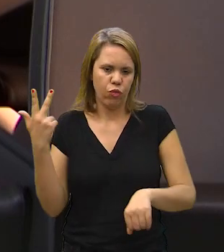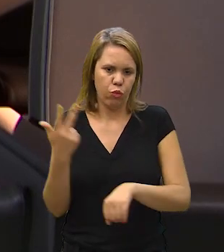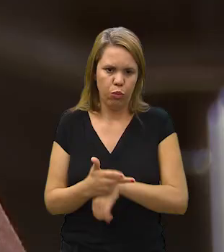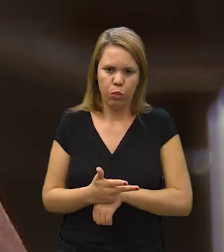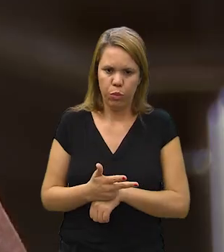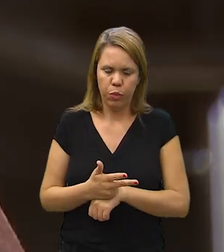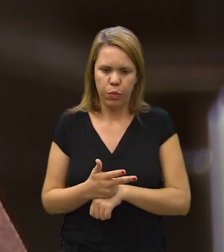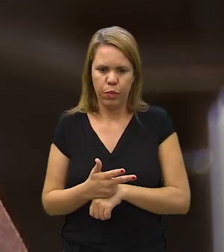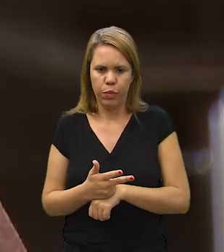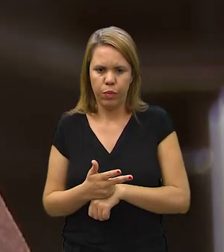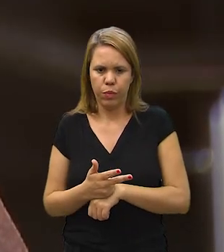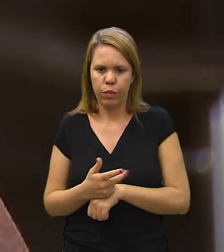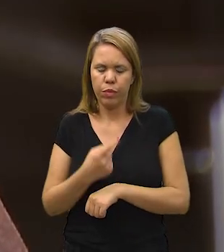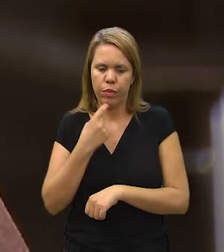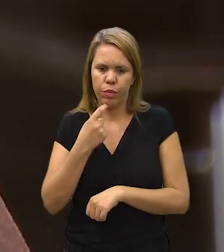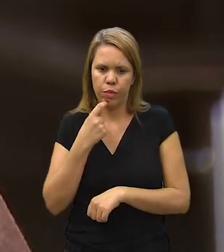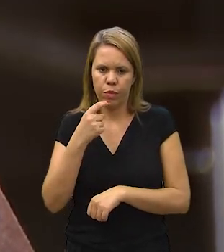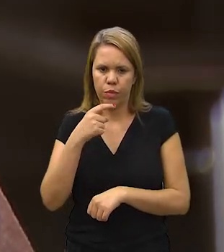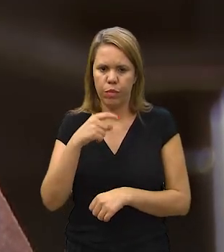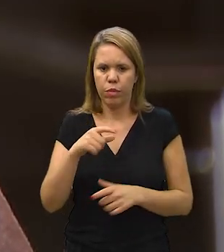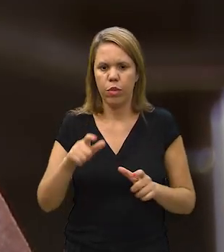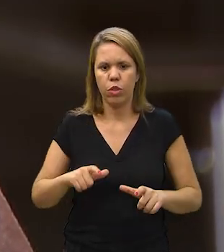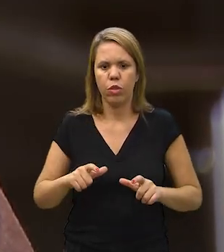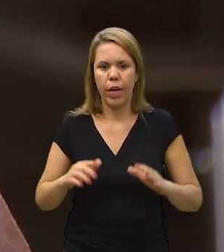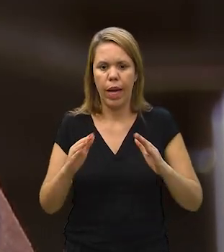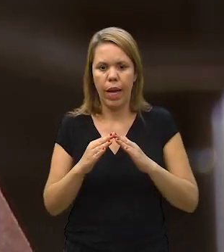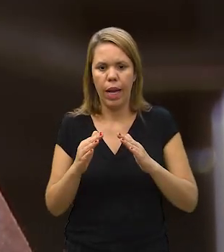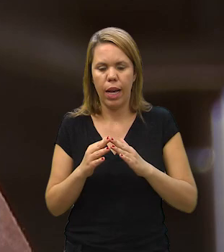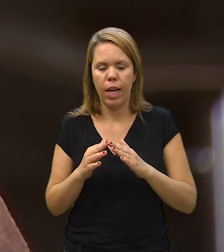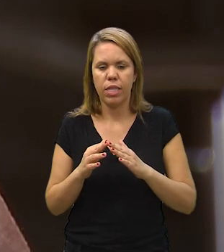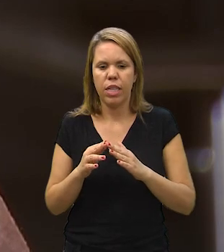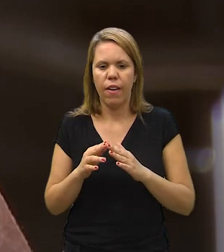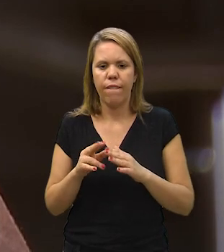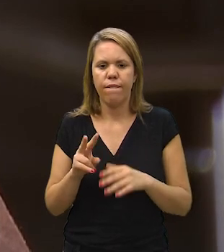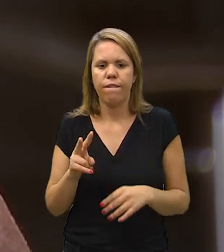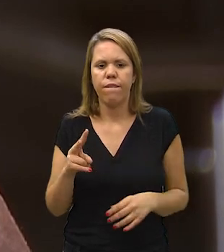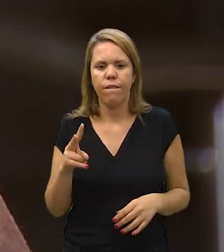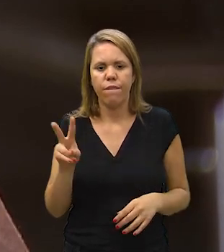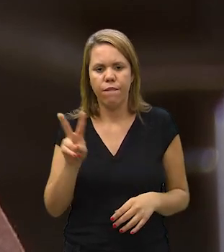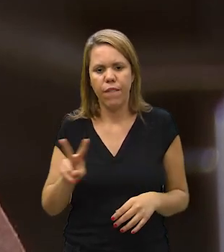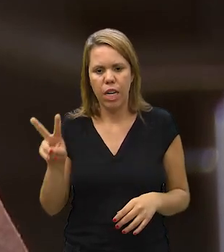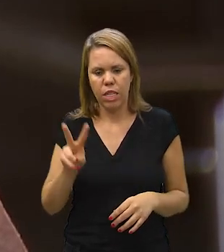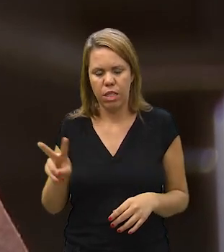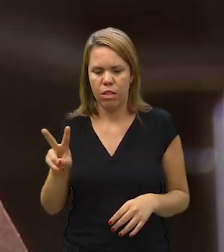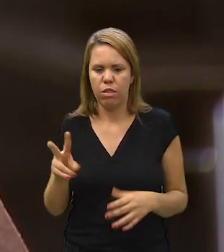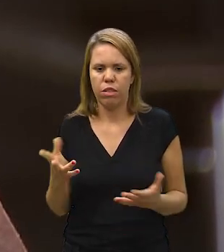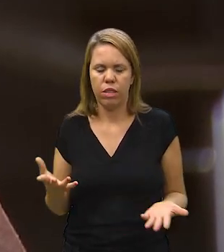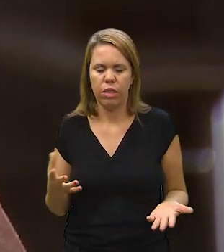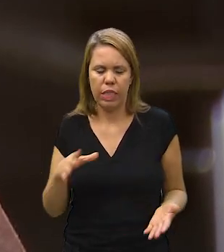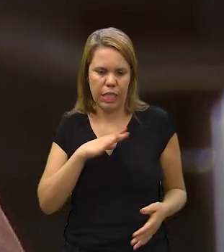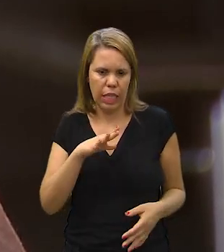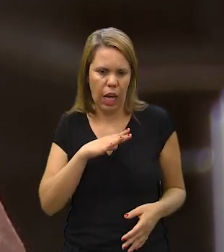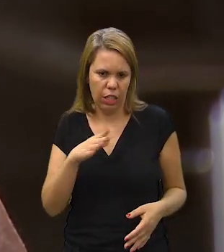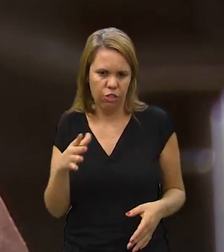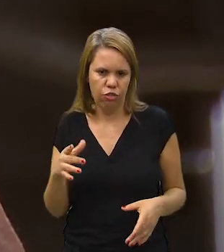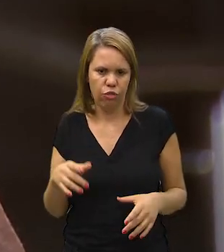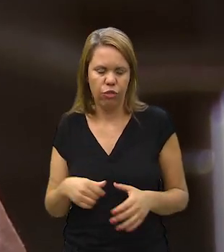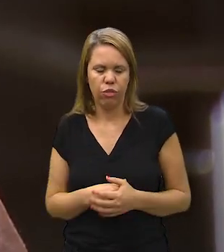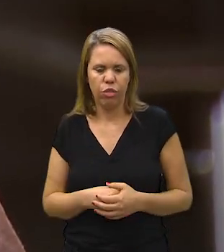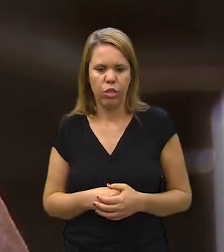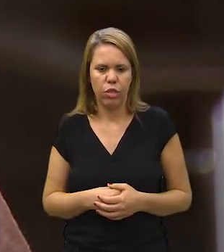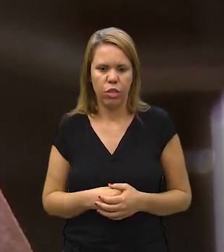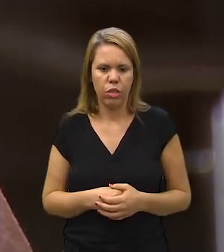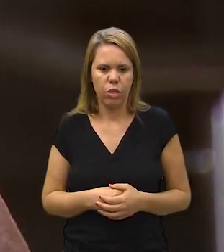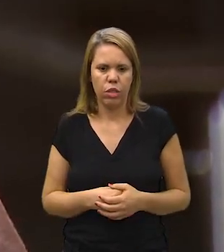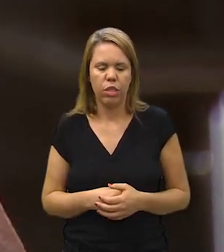filmou, a gente tá em Campinas, né, e a gente filmou numa casa em Valinhos. Valinhos, né? Sim. E daí essa